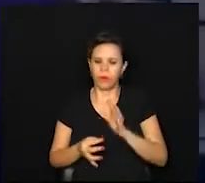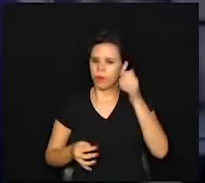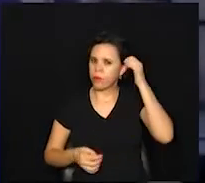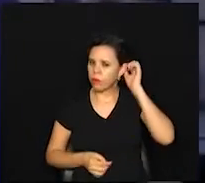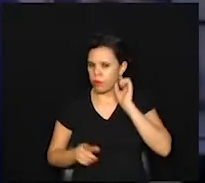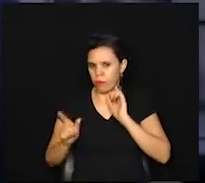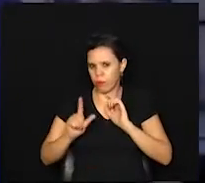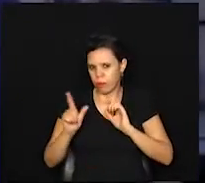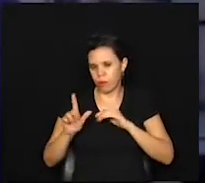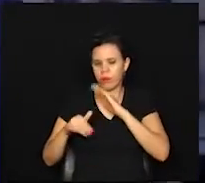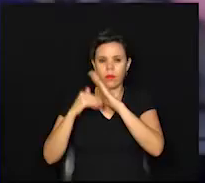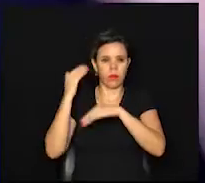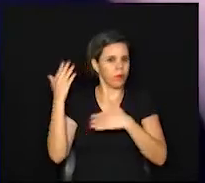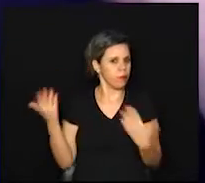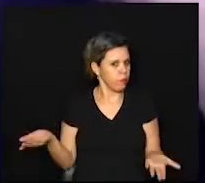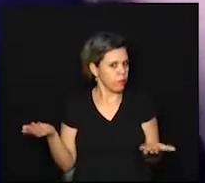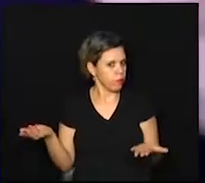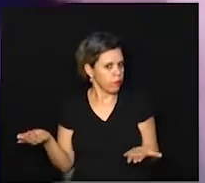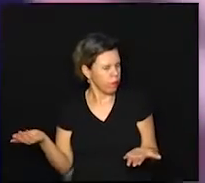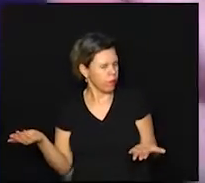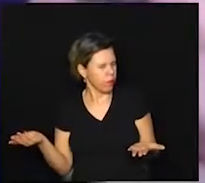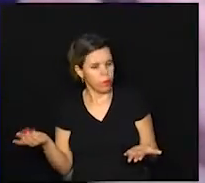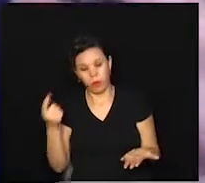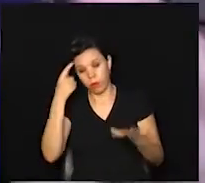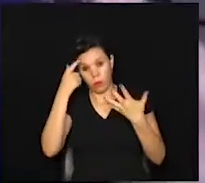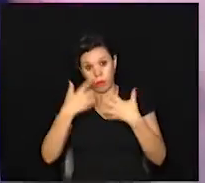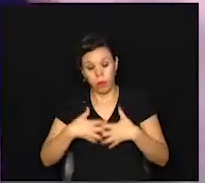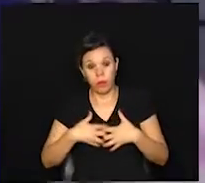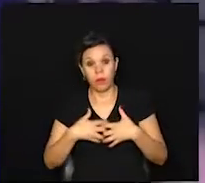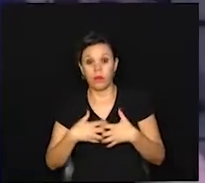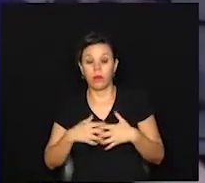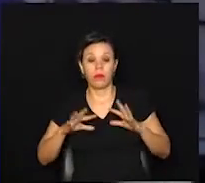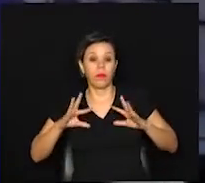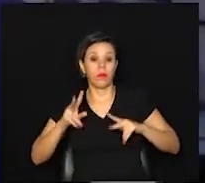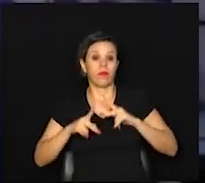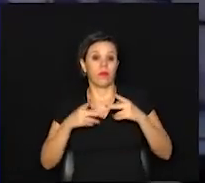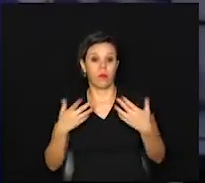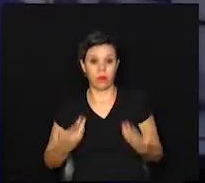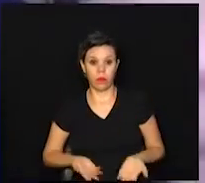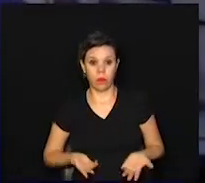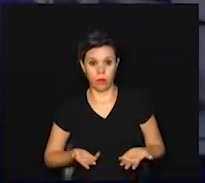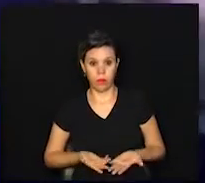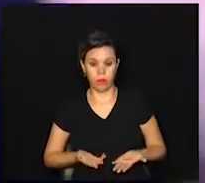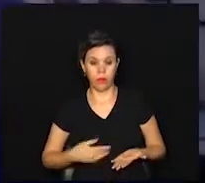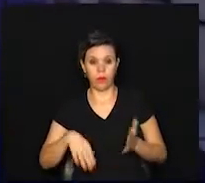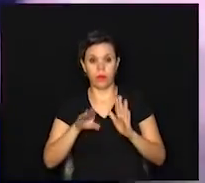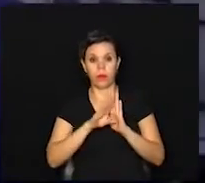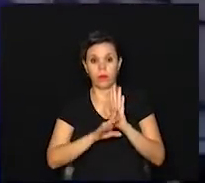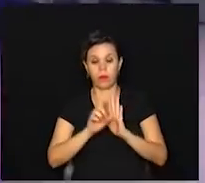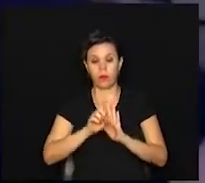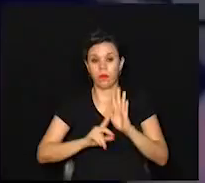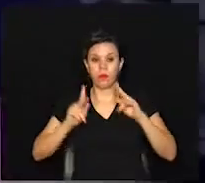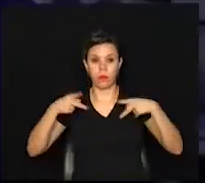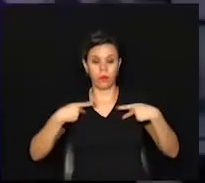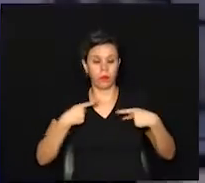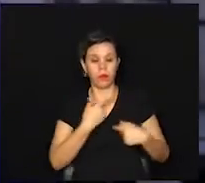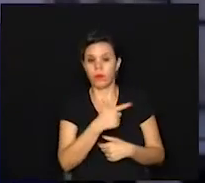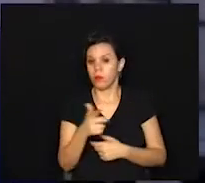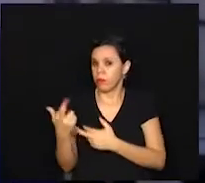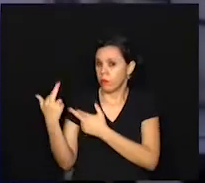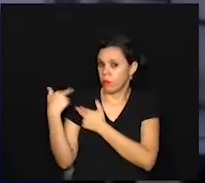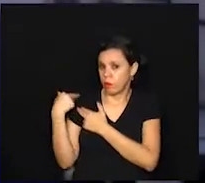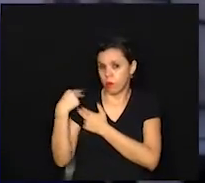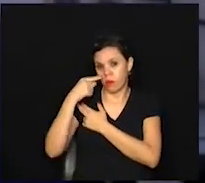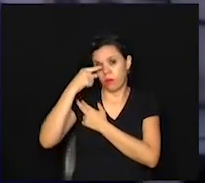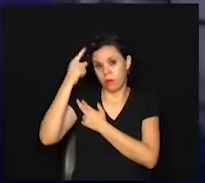lógica da construção, quer dizer, botar na cabeça de todo mundo que o programa de direitos humanos não é responsabilidade da